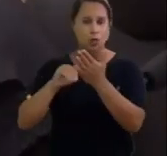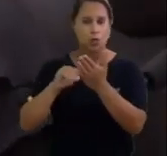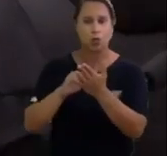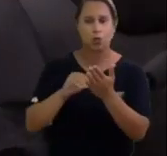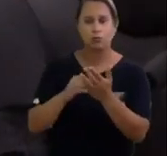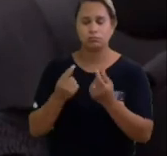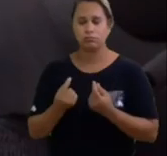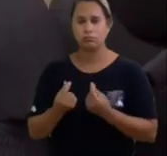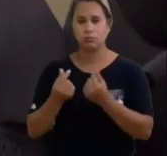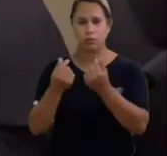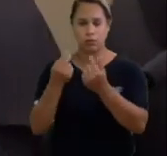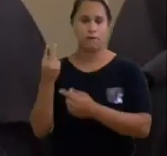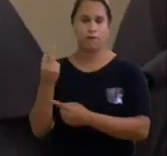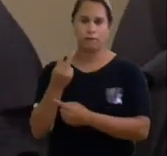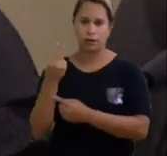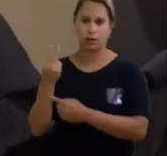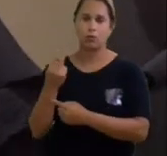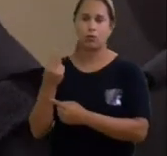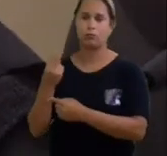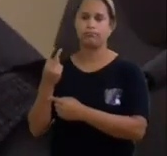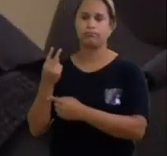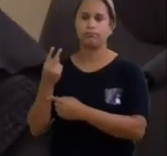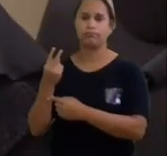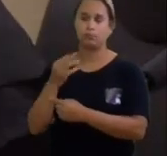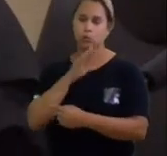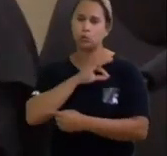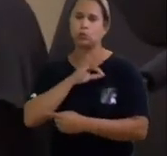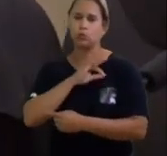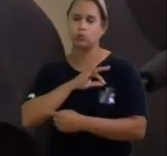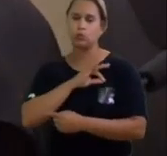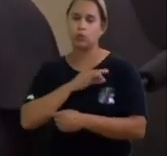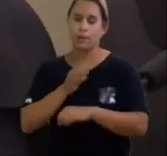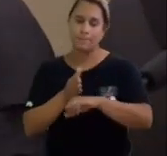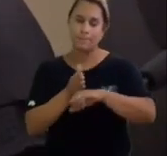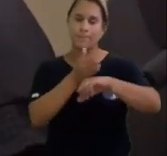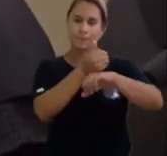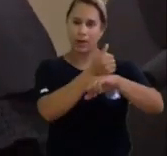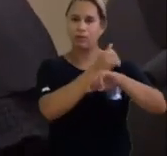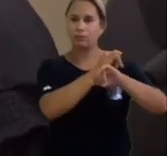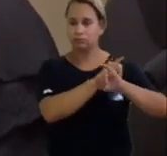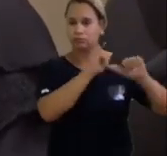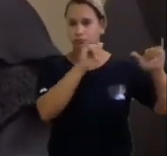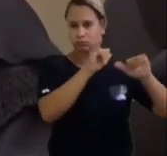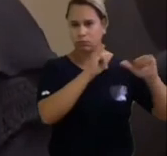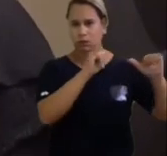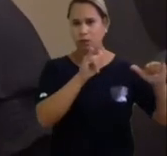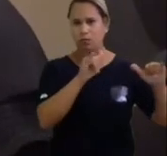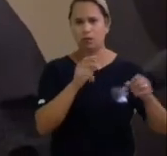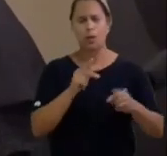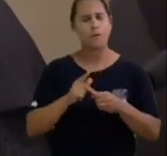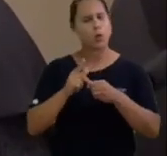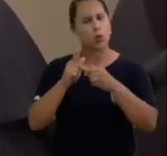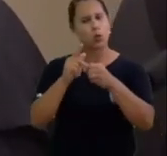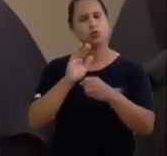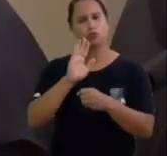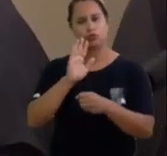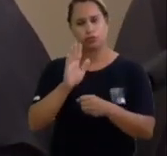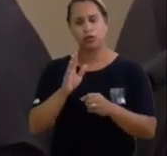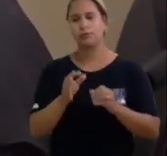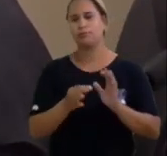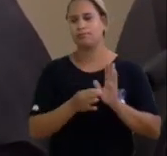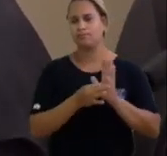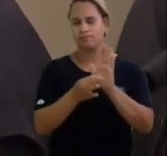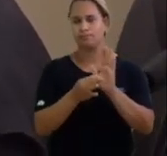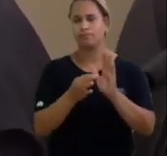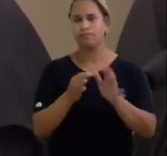E se nós excluímos os honorários na pré-campanha, pelo que a Procuradoria tinha atribuído, é cerca de 355 mil.